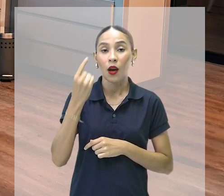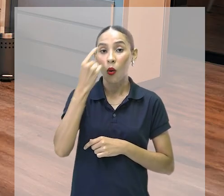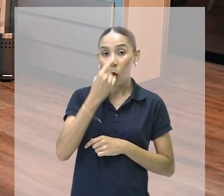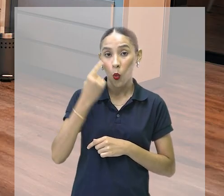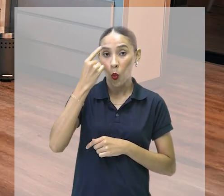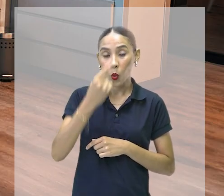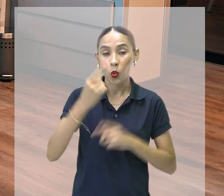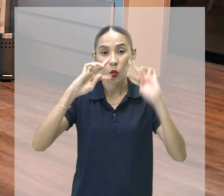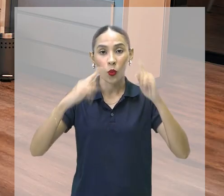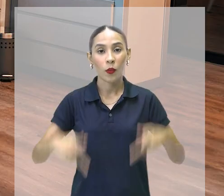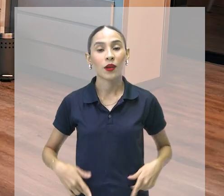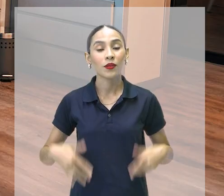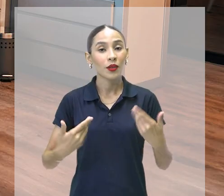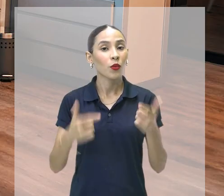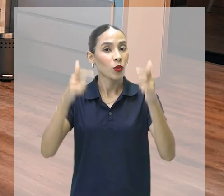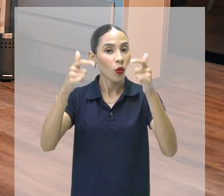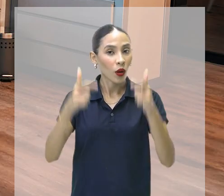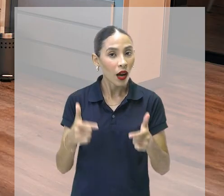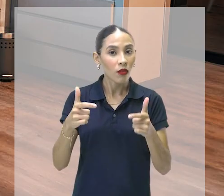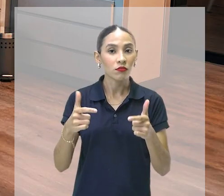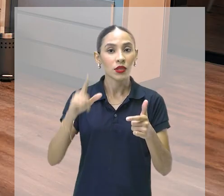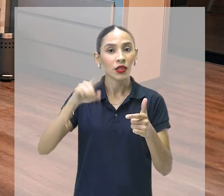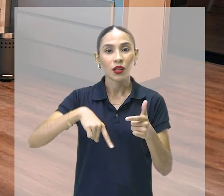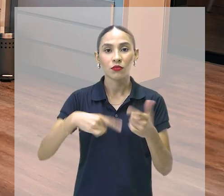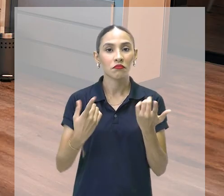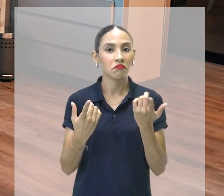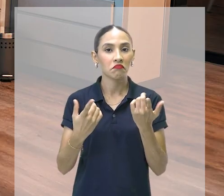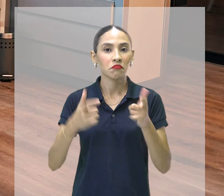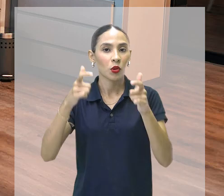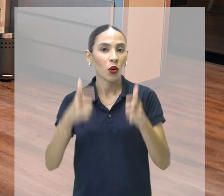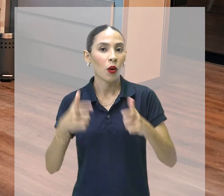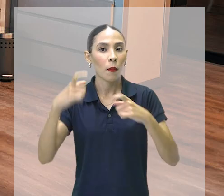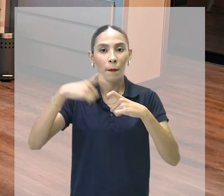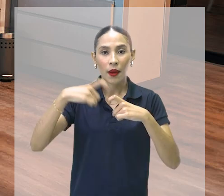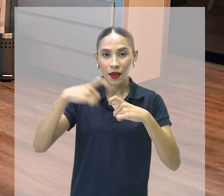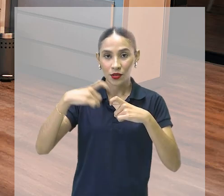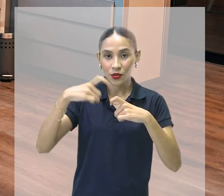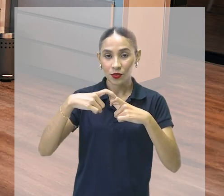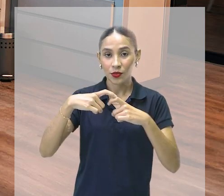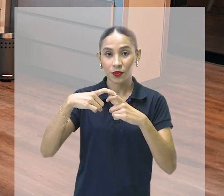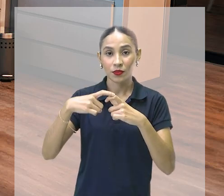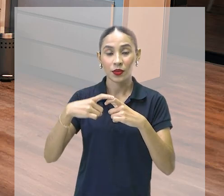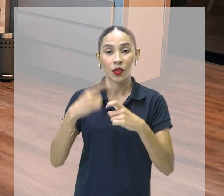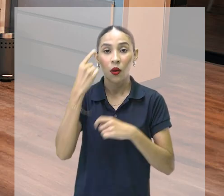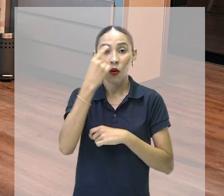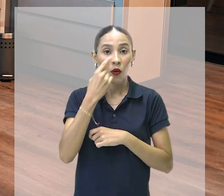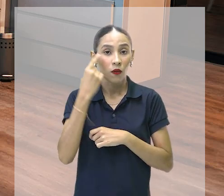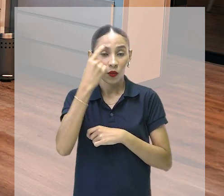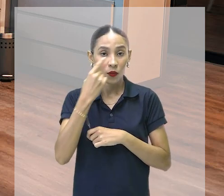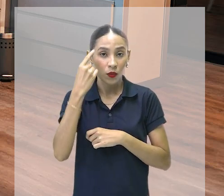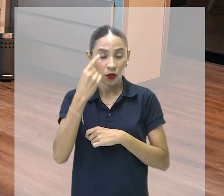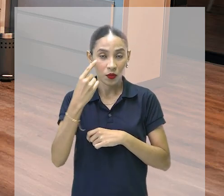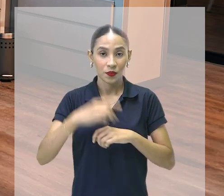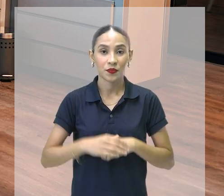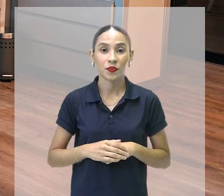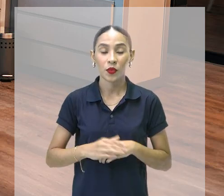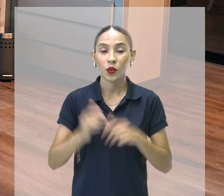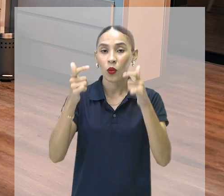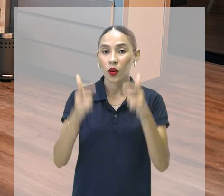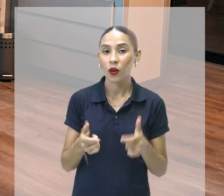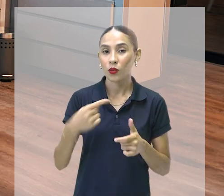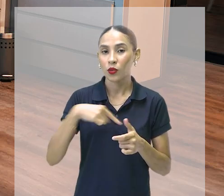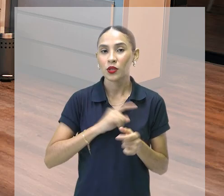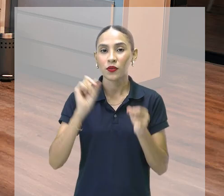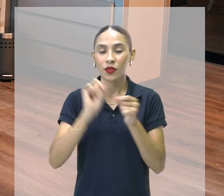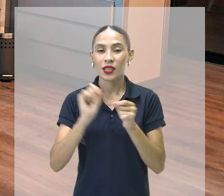aqui nesse ambiente, né, que é um laboratório, um laboratório oftalmológico, né, um local onde nós